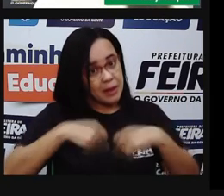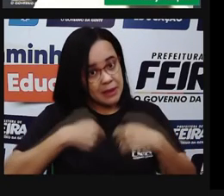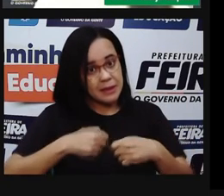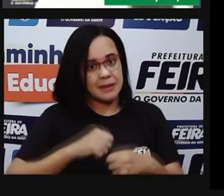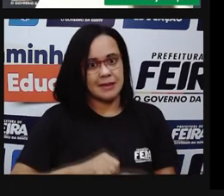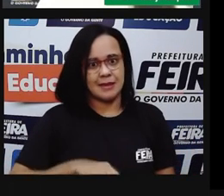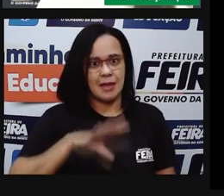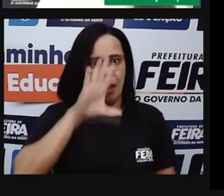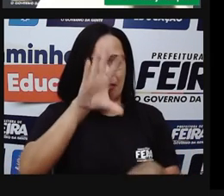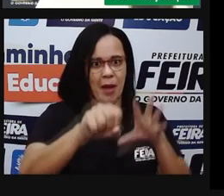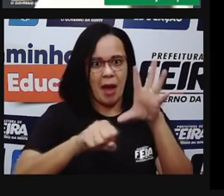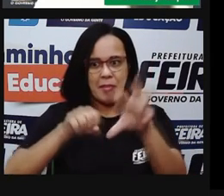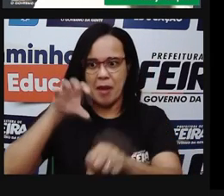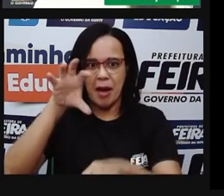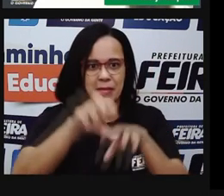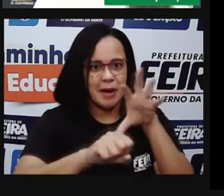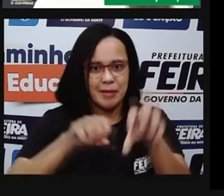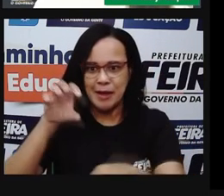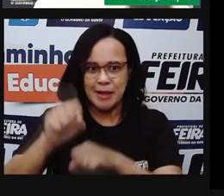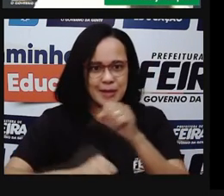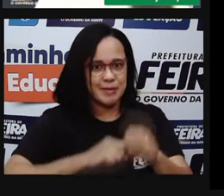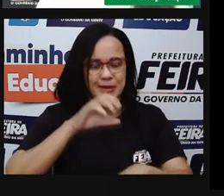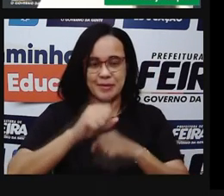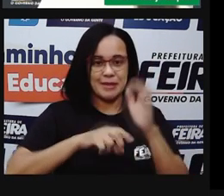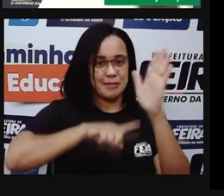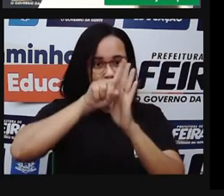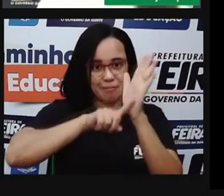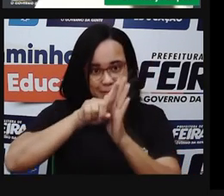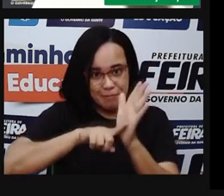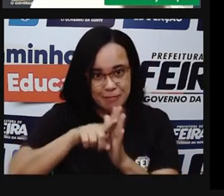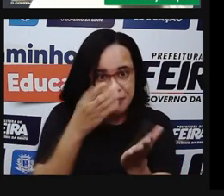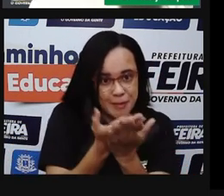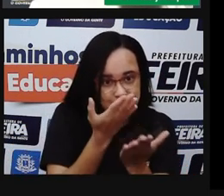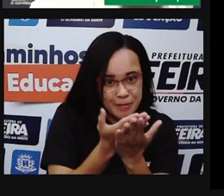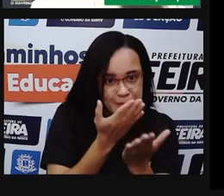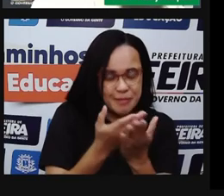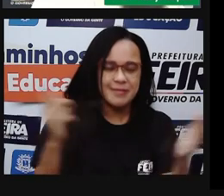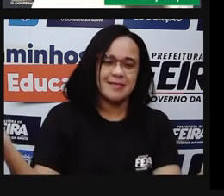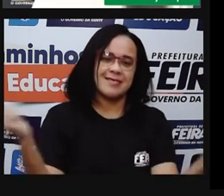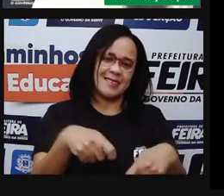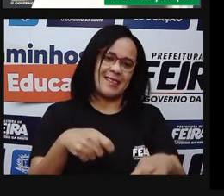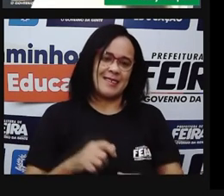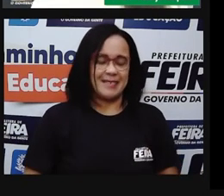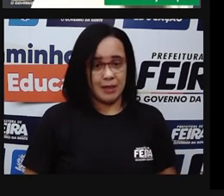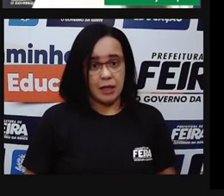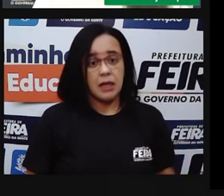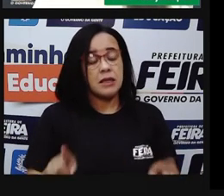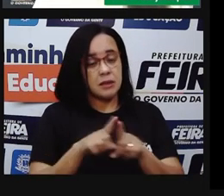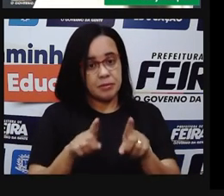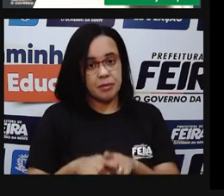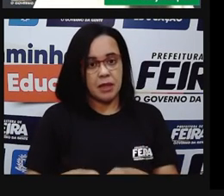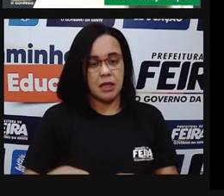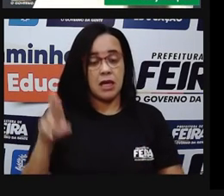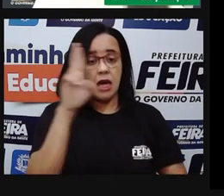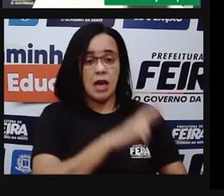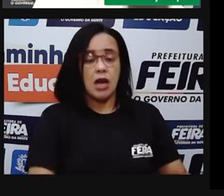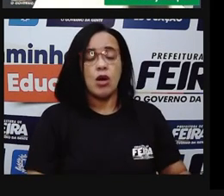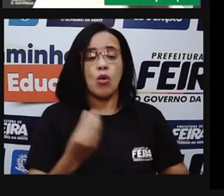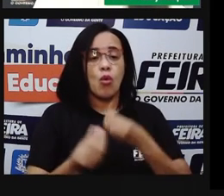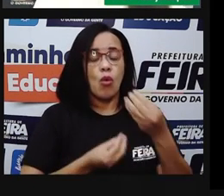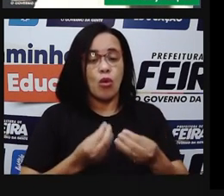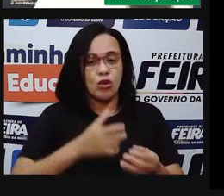pesquisadores. Então, gente, fazendo uma revisão de tudo que a gente já aprendeu, eu acho que a gente já trabalhou com